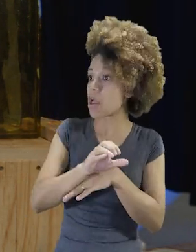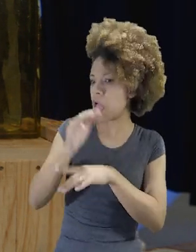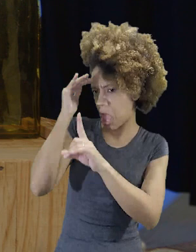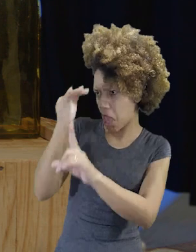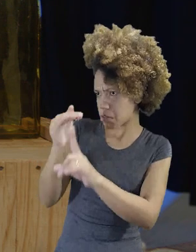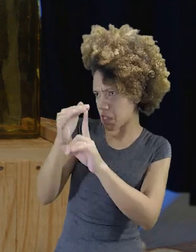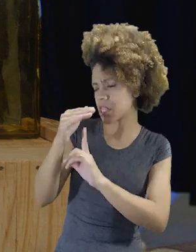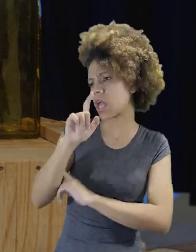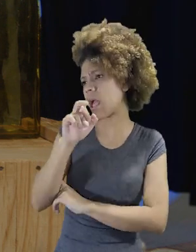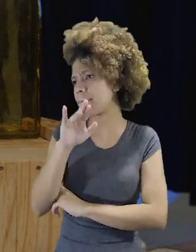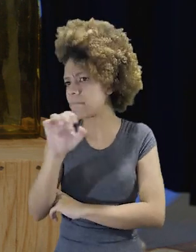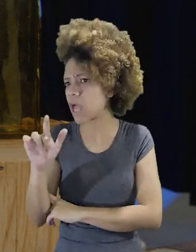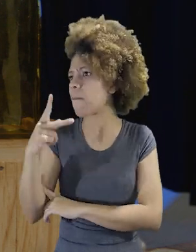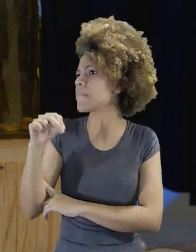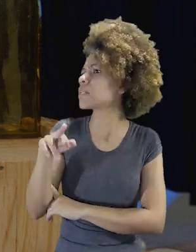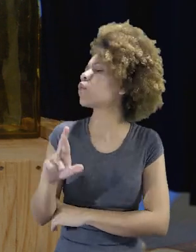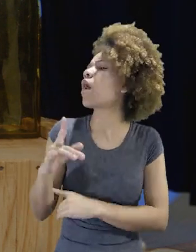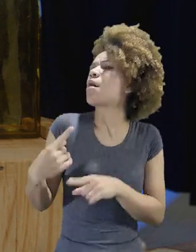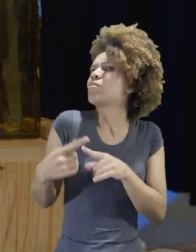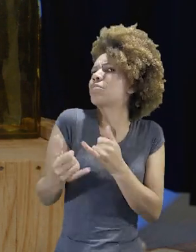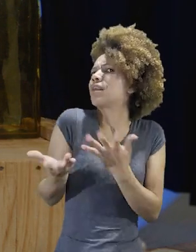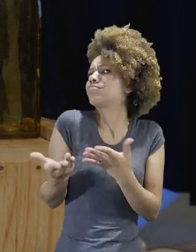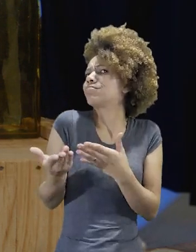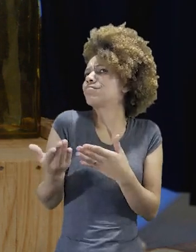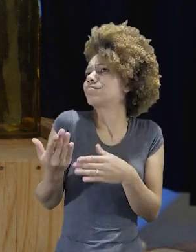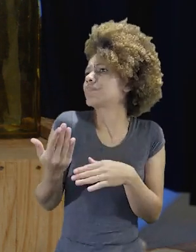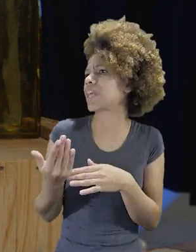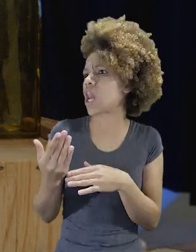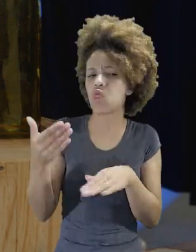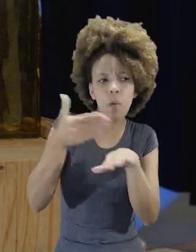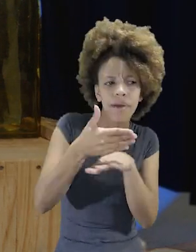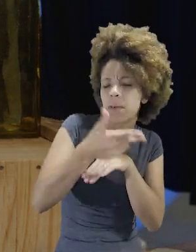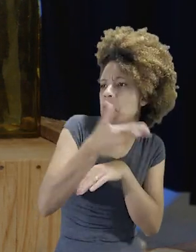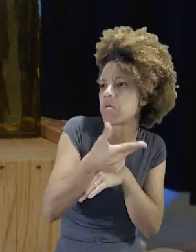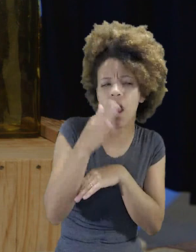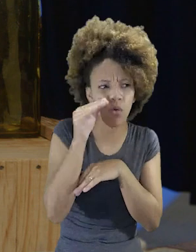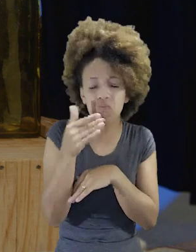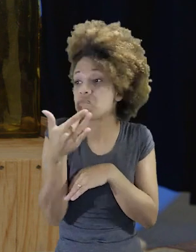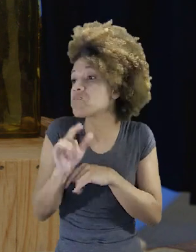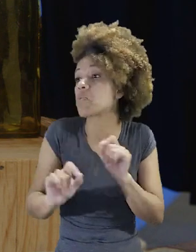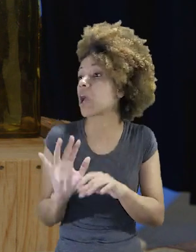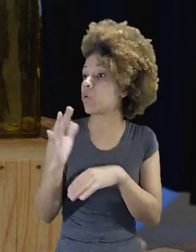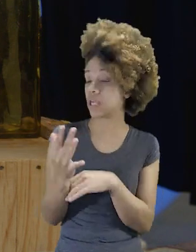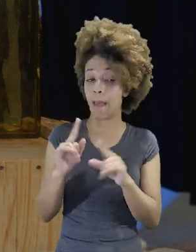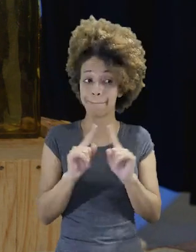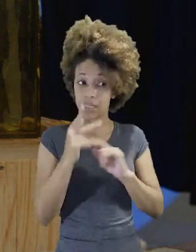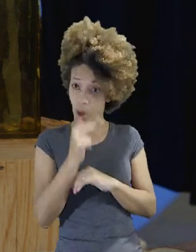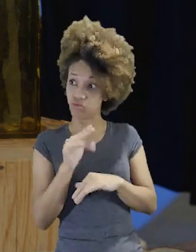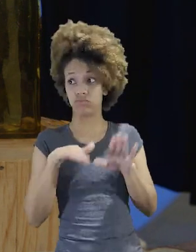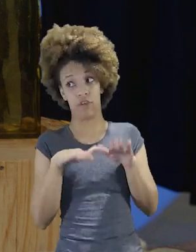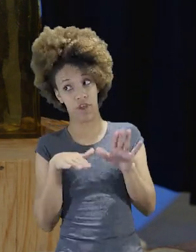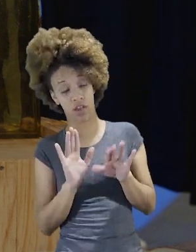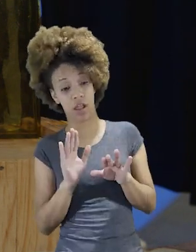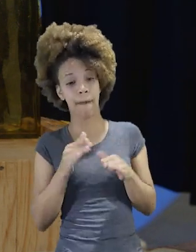receitas E por que que parece que ele não toca no rolê é uma coisa curiosa eu não sei o que acontece mas